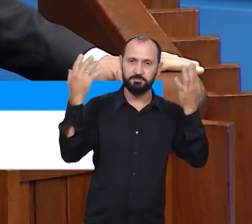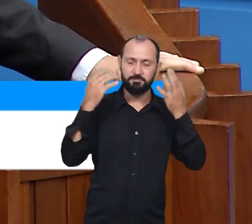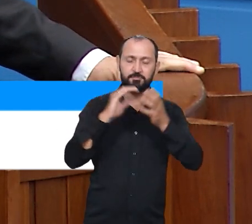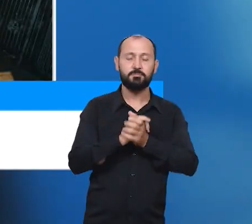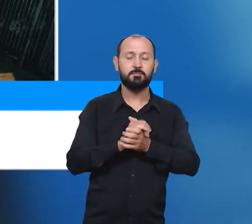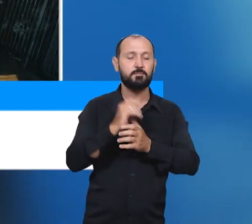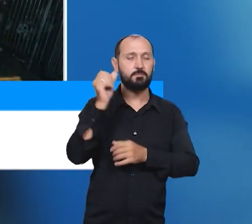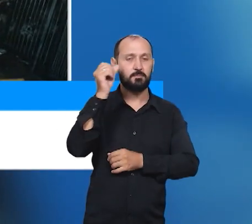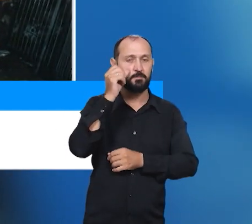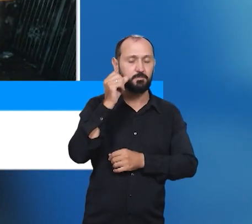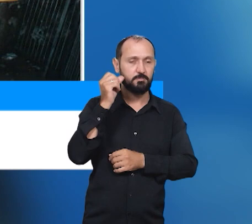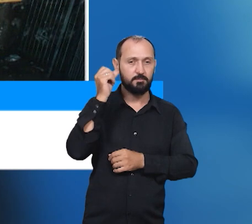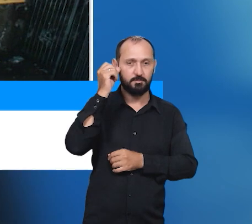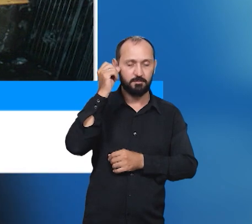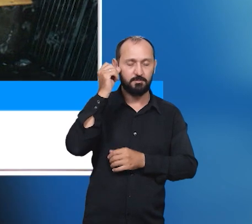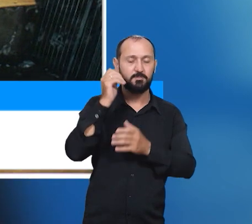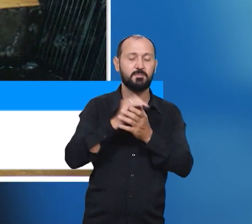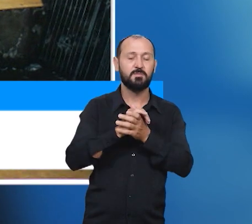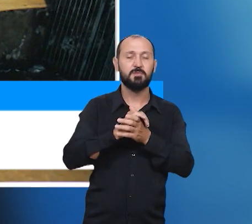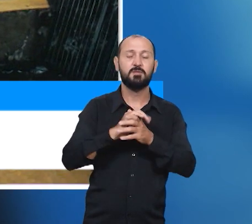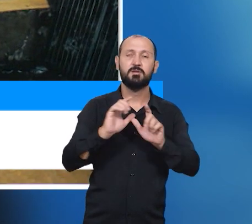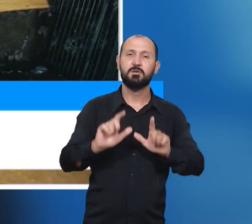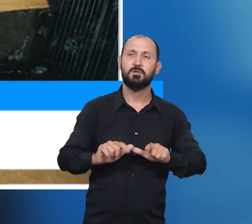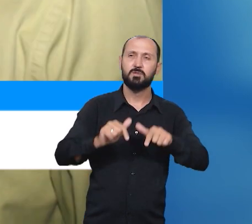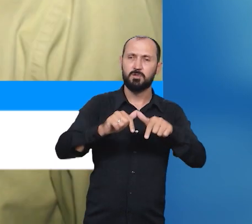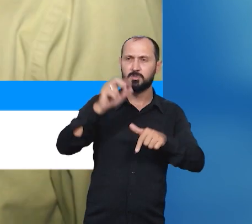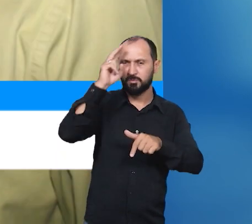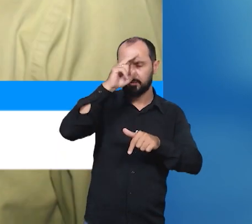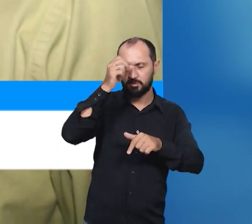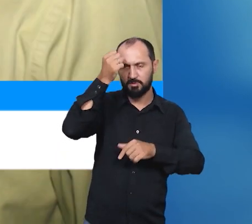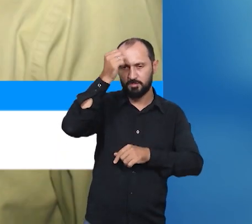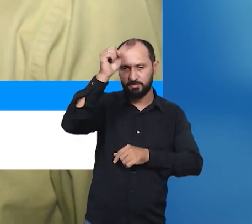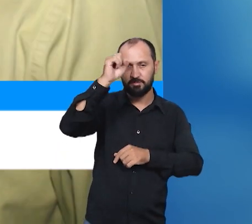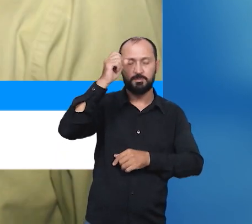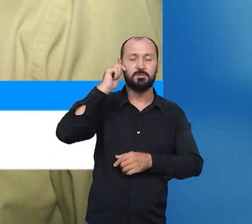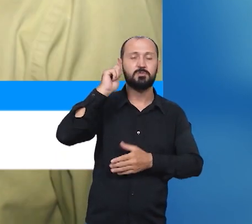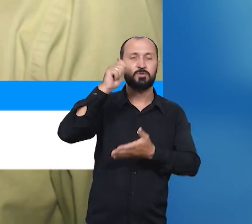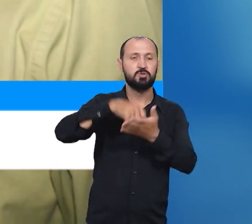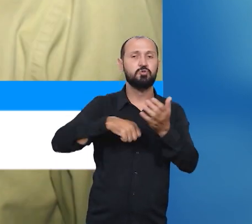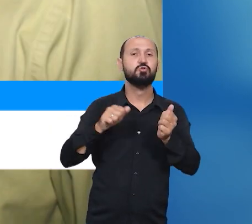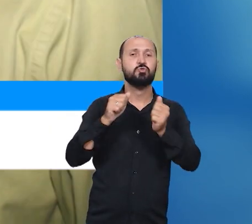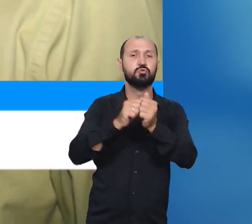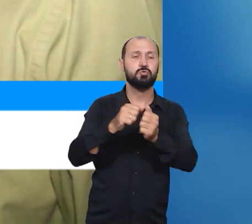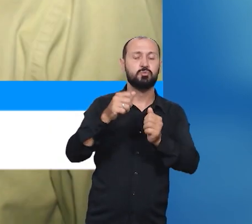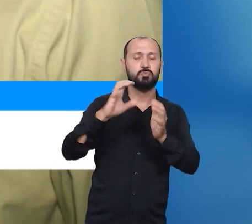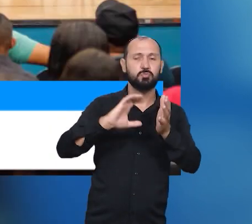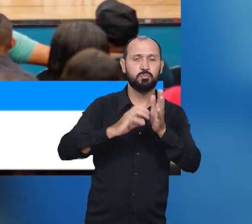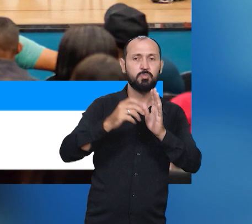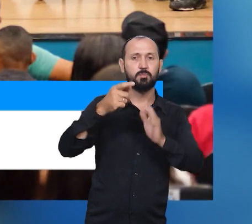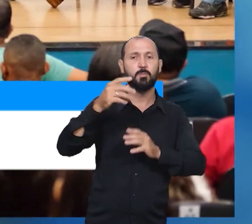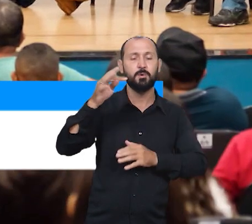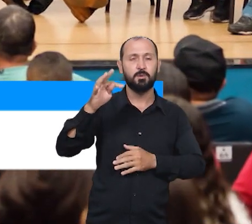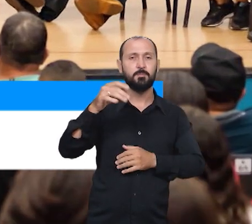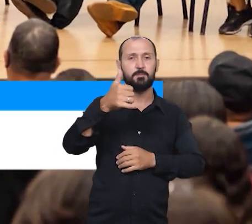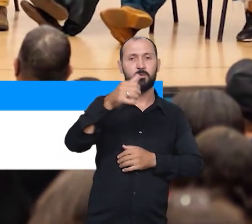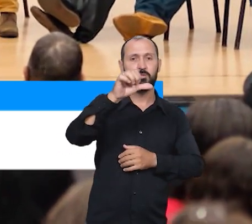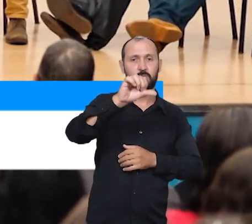meio ambiente. Amarildo escreveu uma trajetória de sucesso. Filiado ao Partido dos Trabalhadores